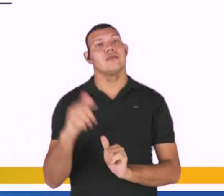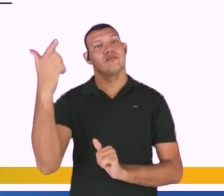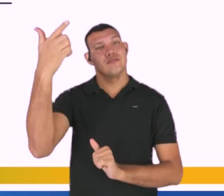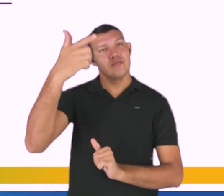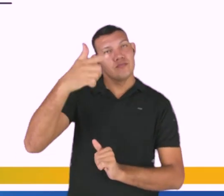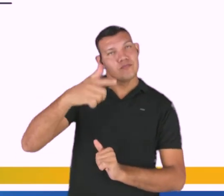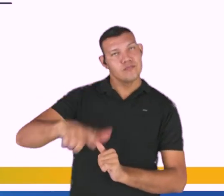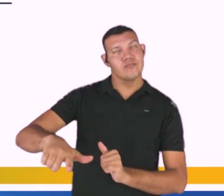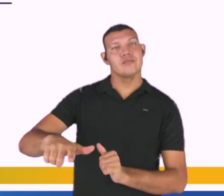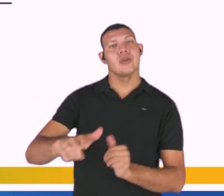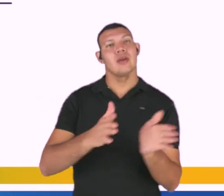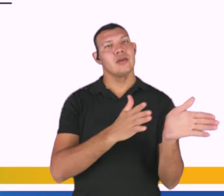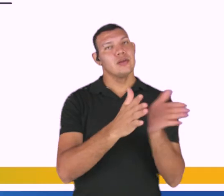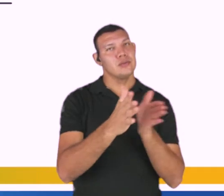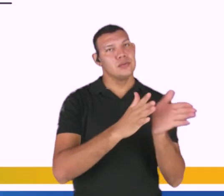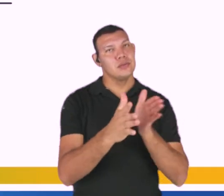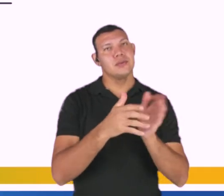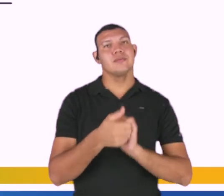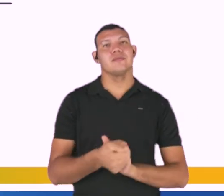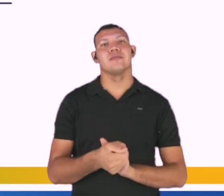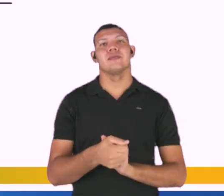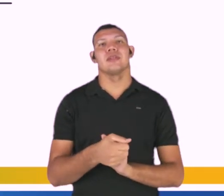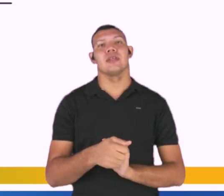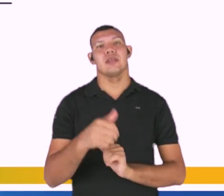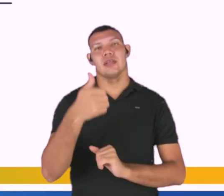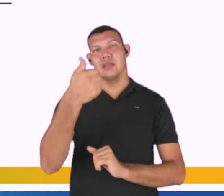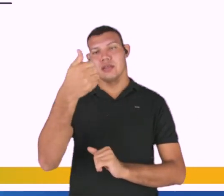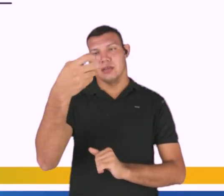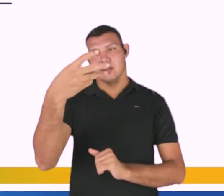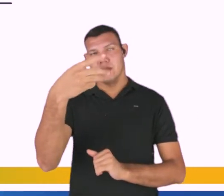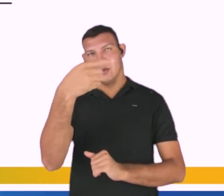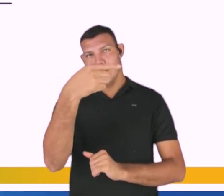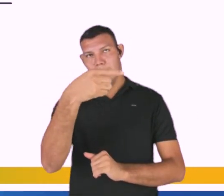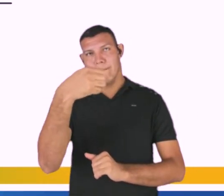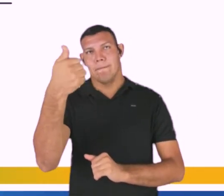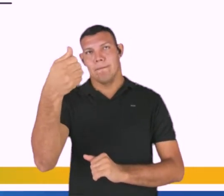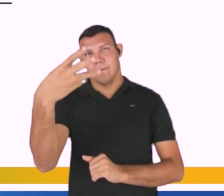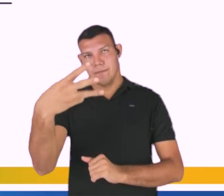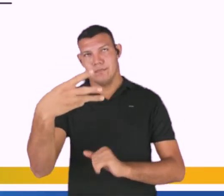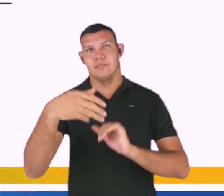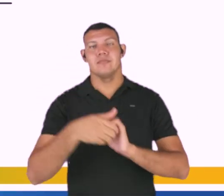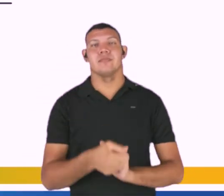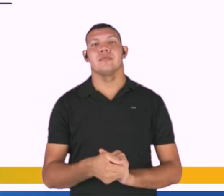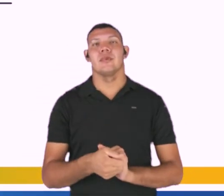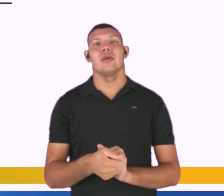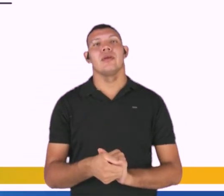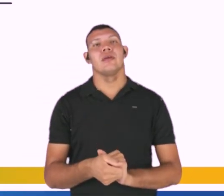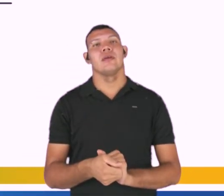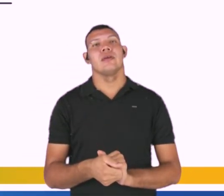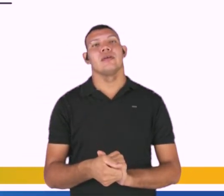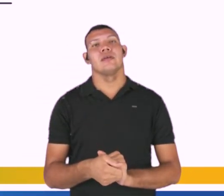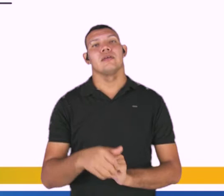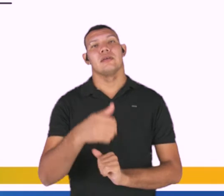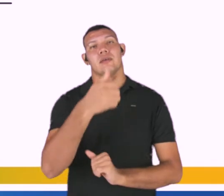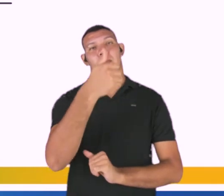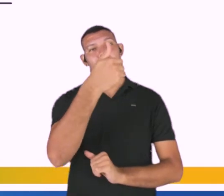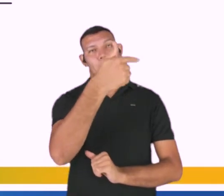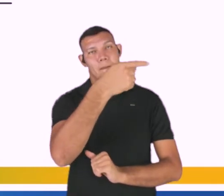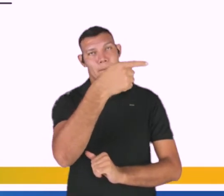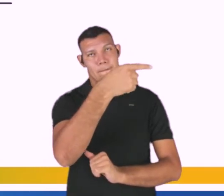mesmo processo para o valor do 13 né conforme aí vocês estão observando no slide